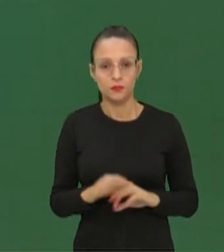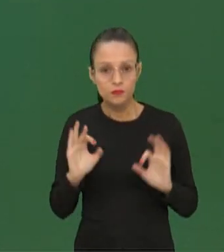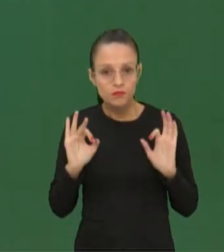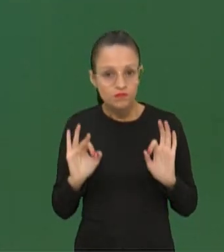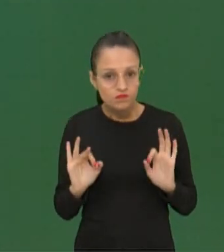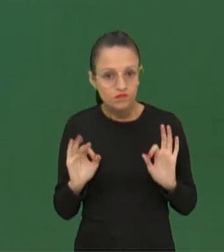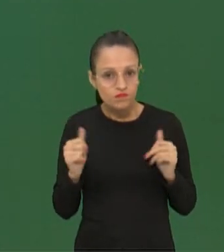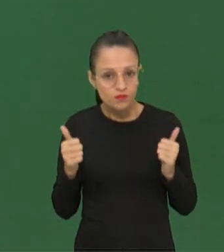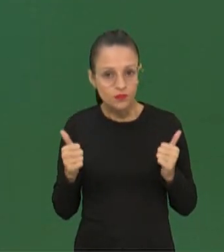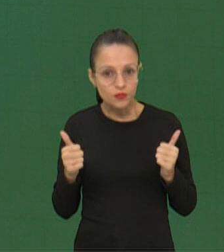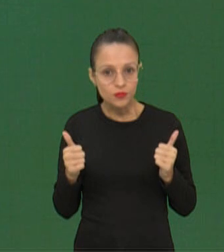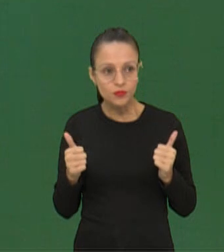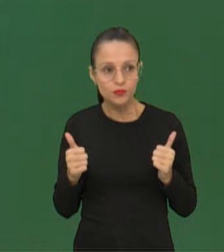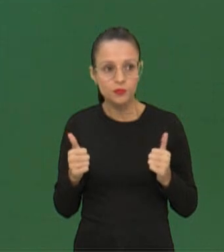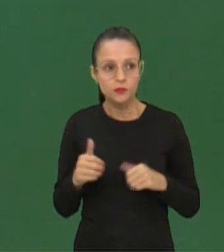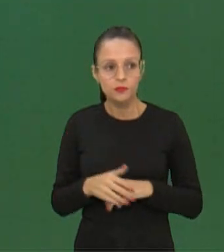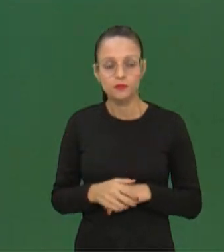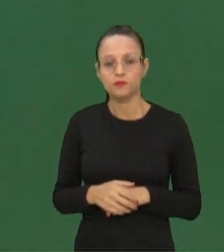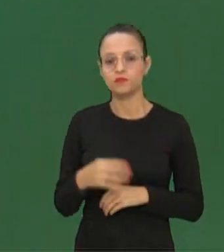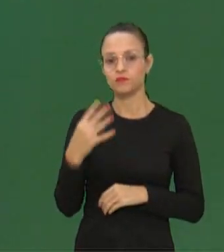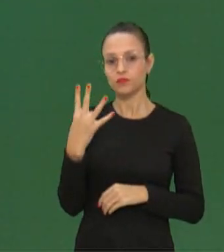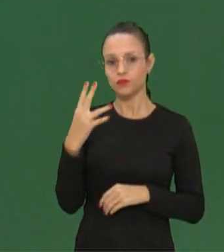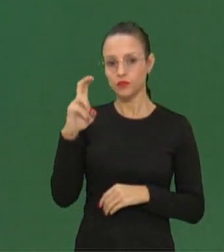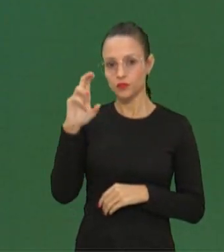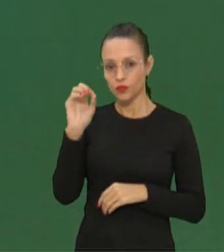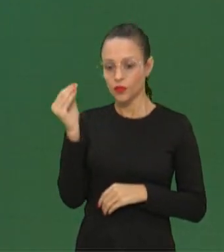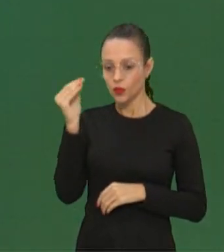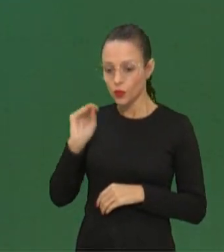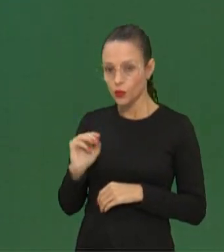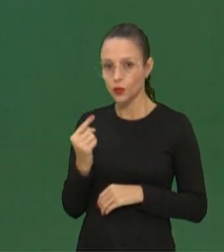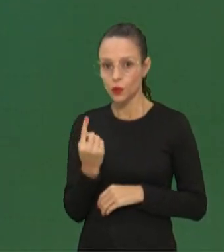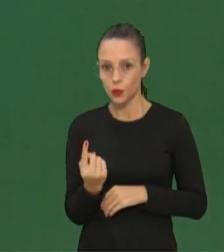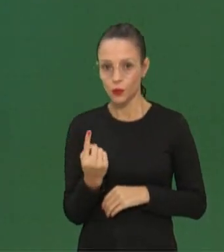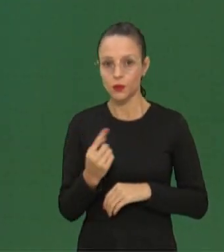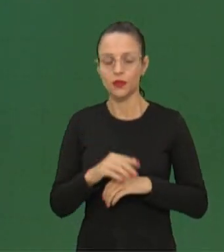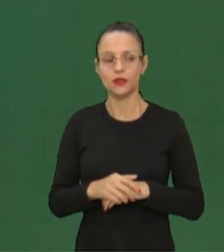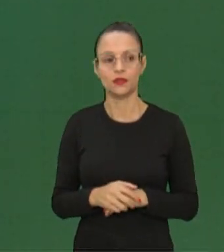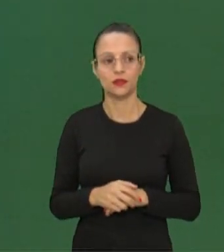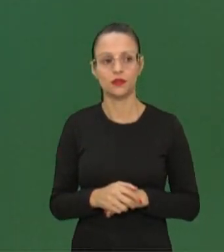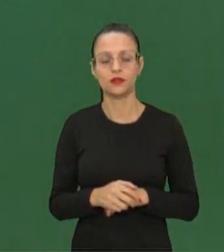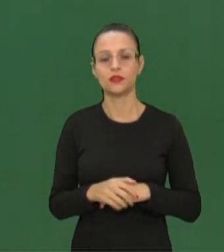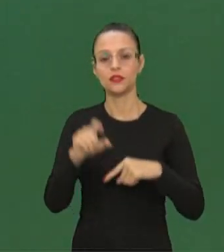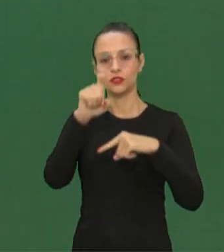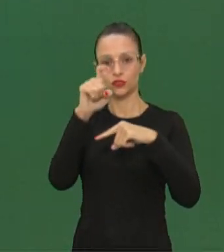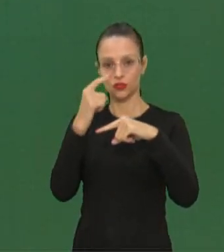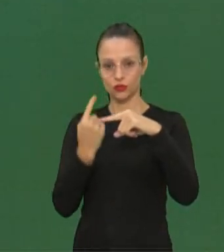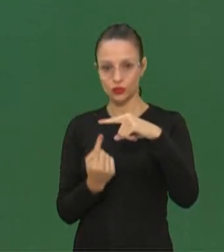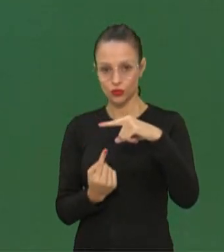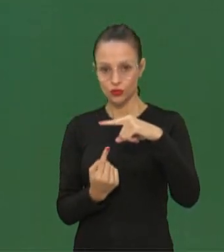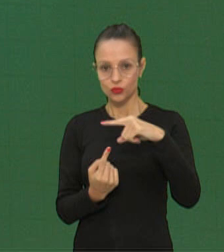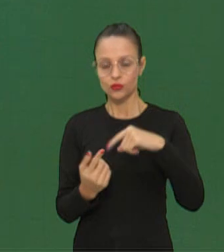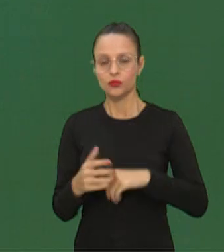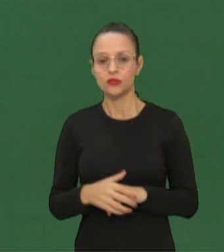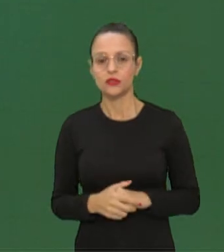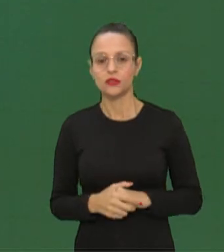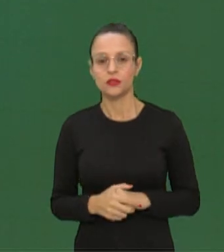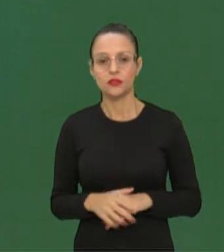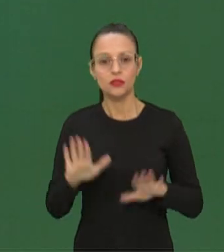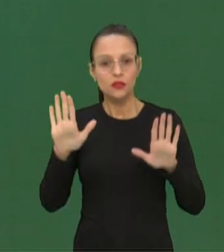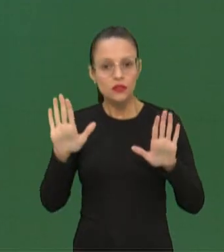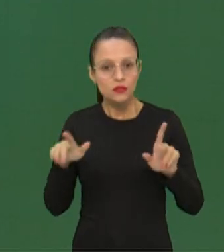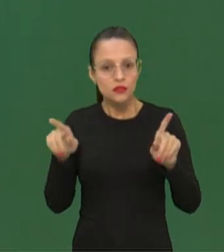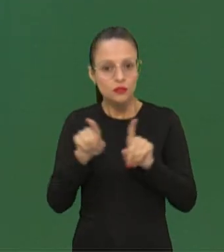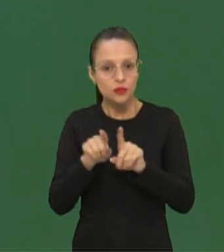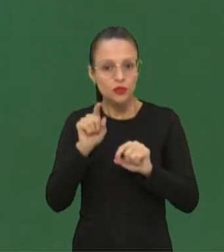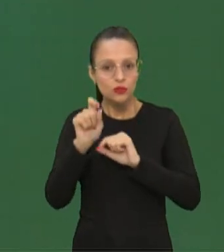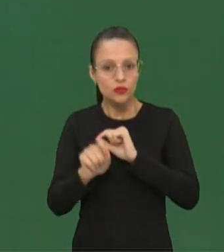Beleza? Então, coloco 1 embaixo do 450. Coloco 1 embaixo do x. Faço uma observação aqui para